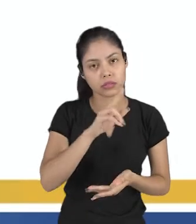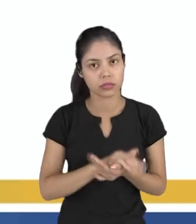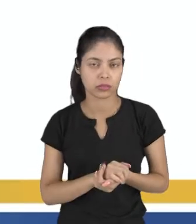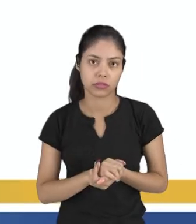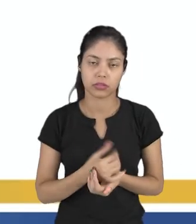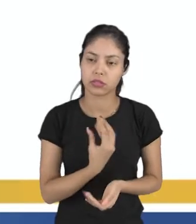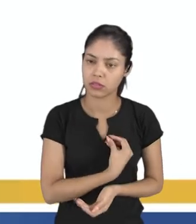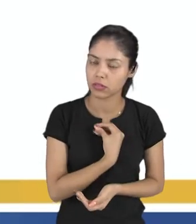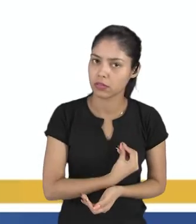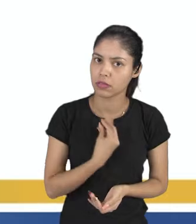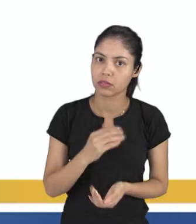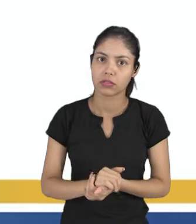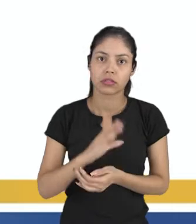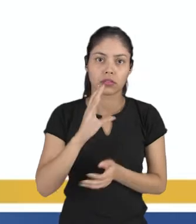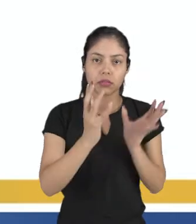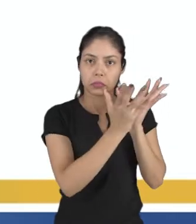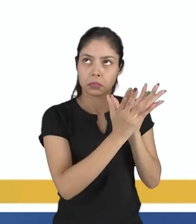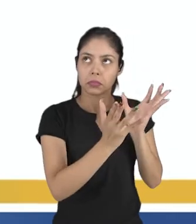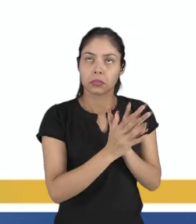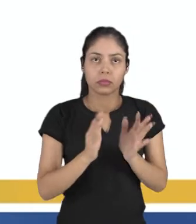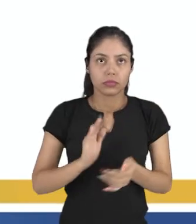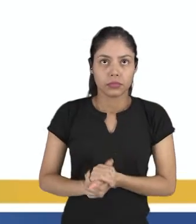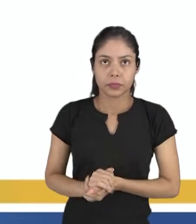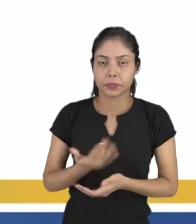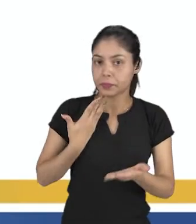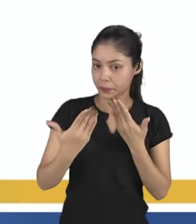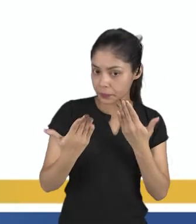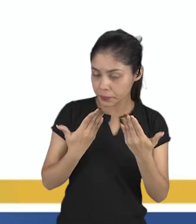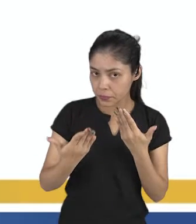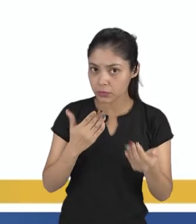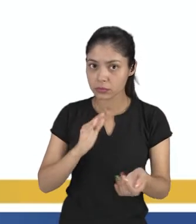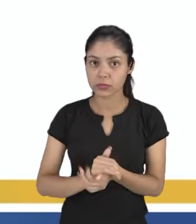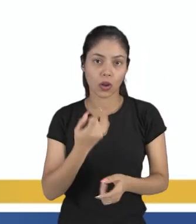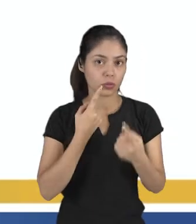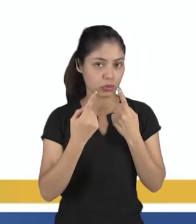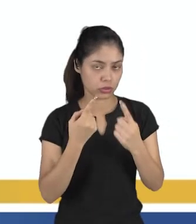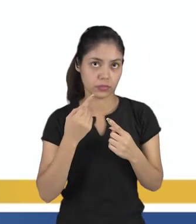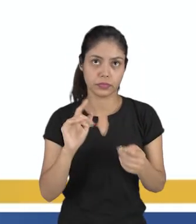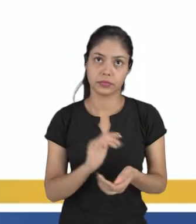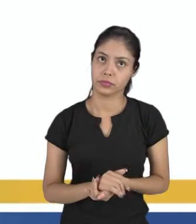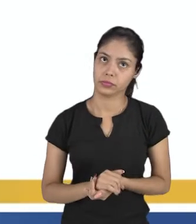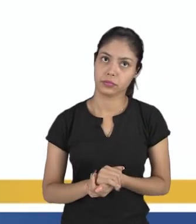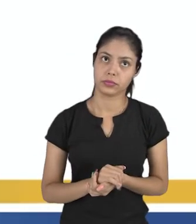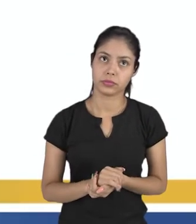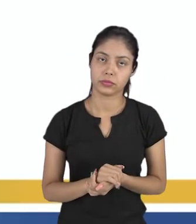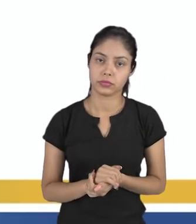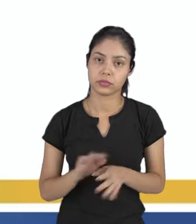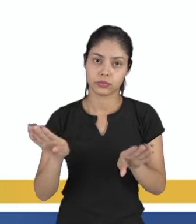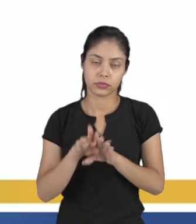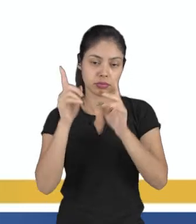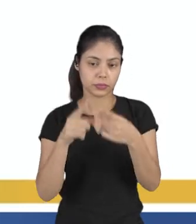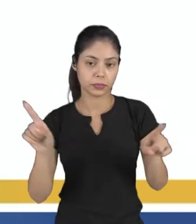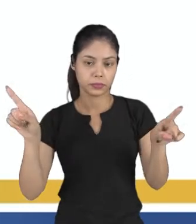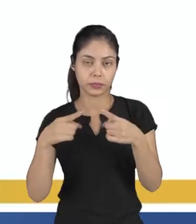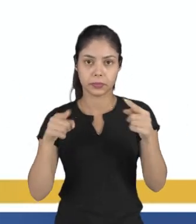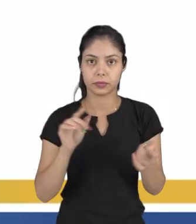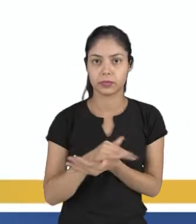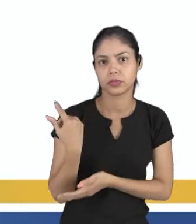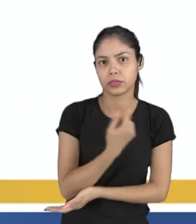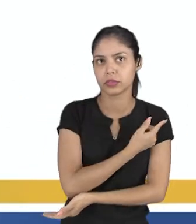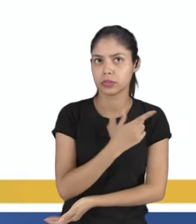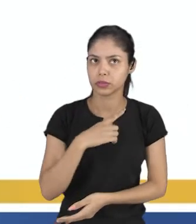Na vida das comunidades, a música estava relacionada à comunicação, aos ritos sagrados e à dança. E aí nós